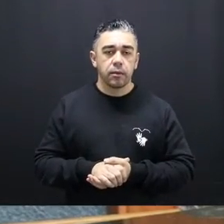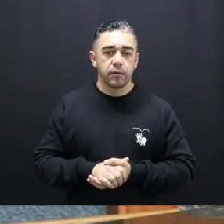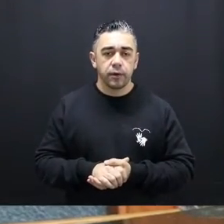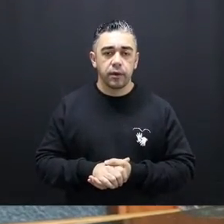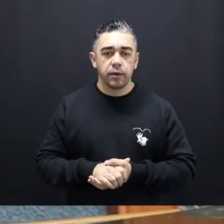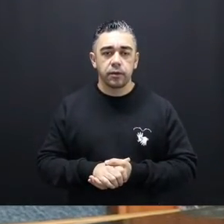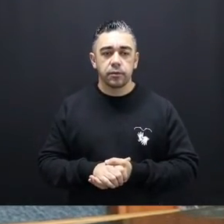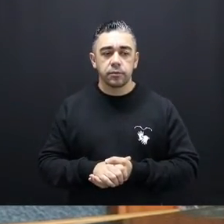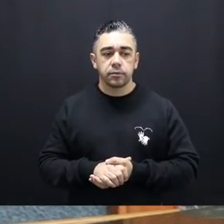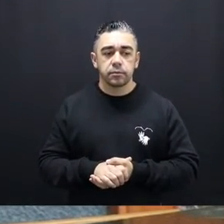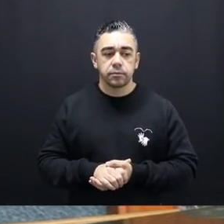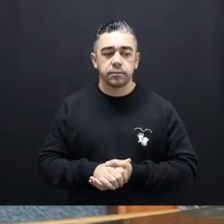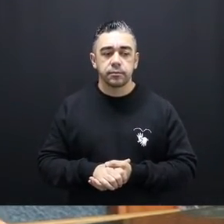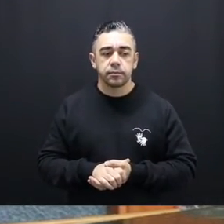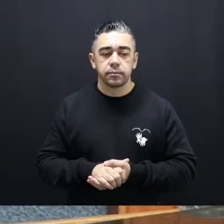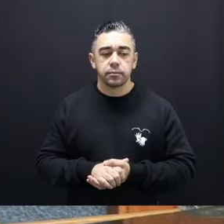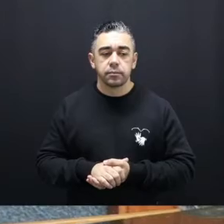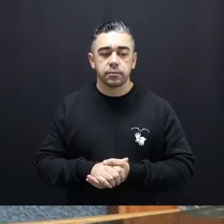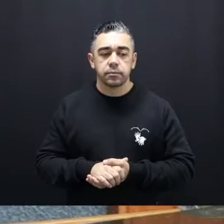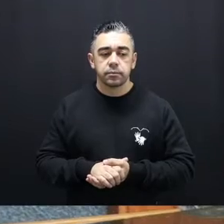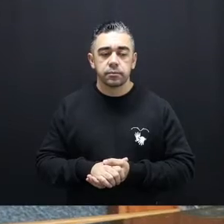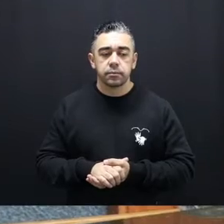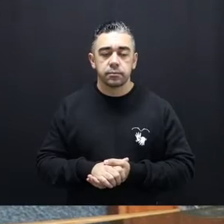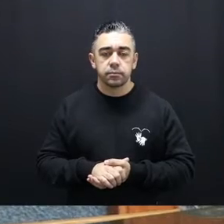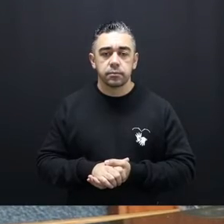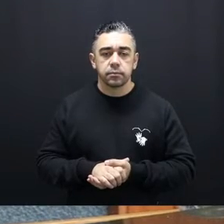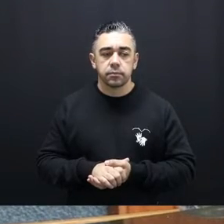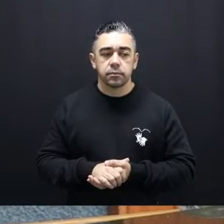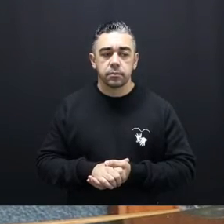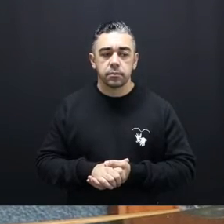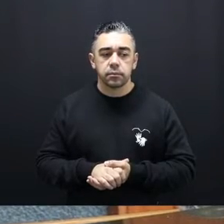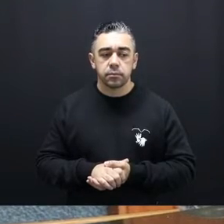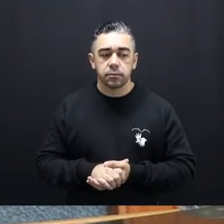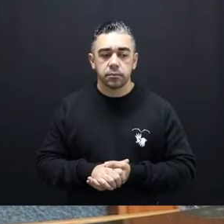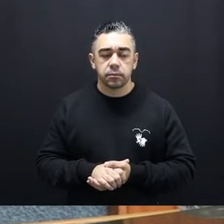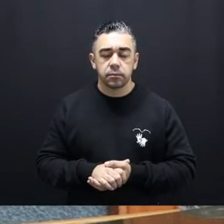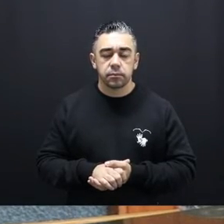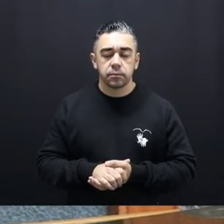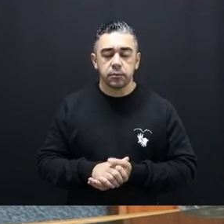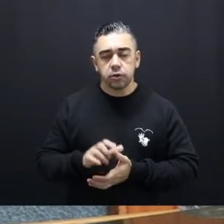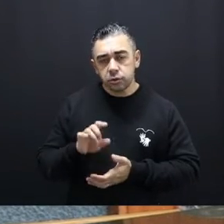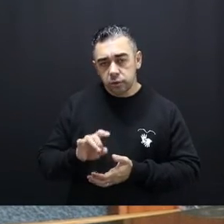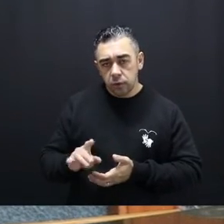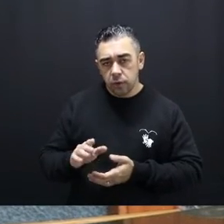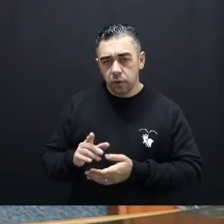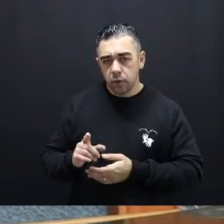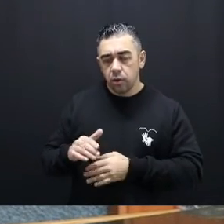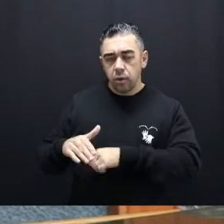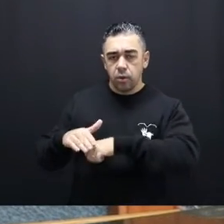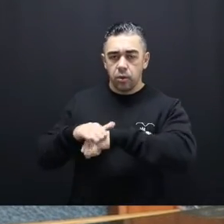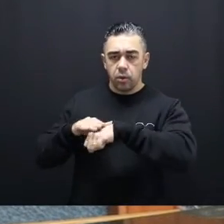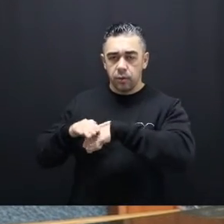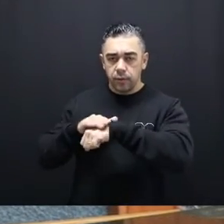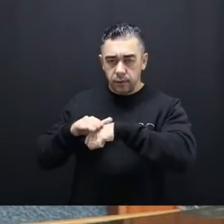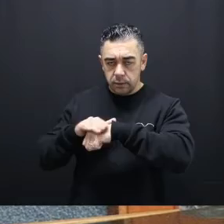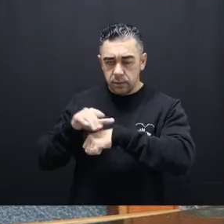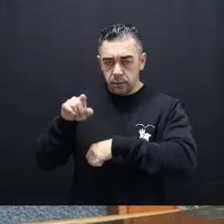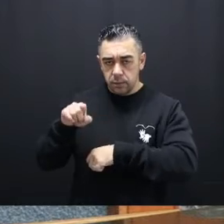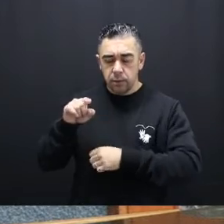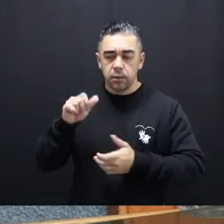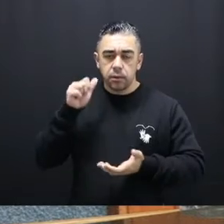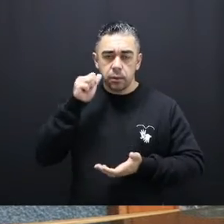e por mais 7 minutos e e eu fazer um parênteses eu estive com a prefeita essa semana